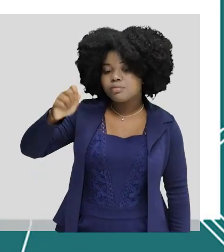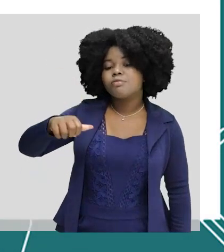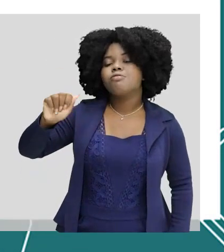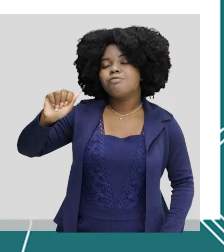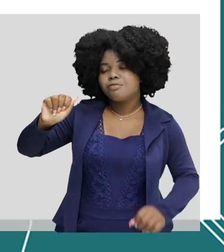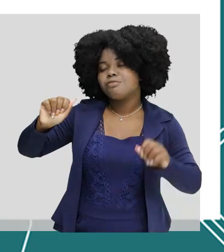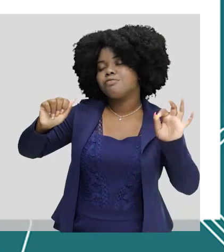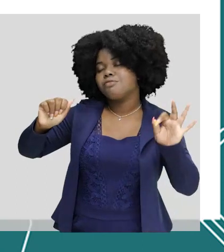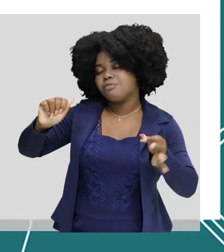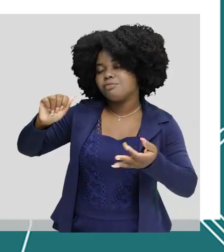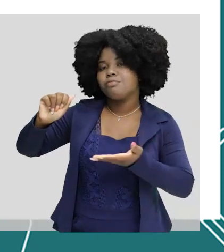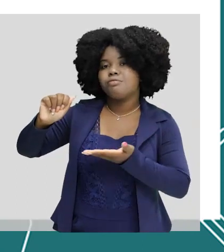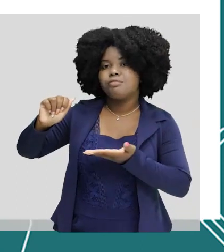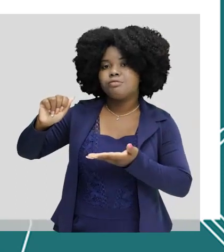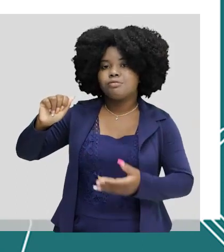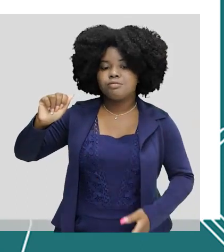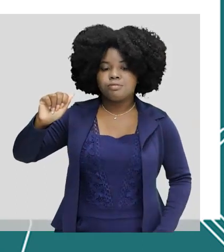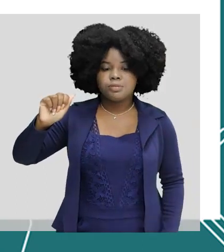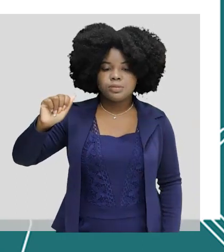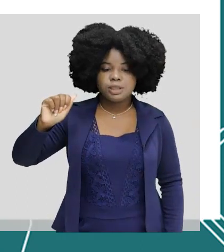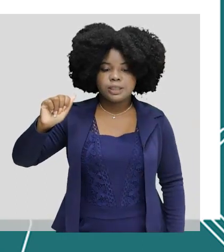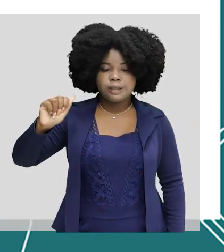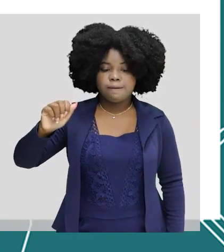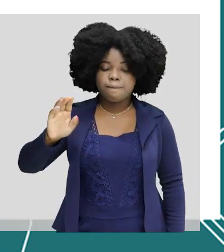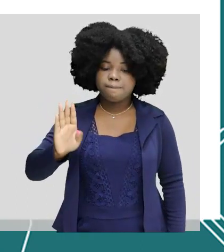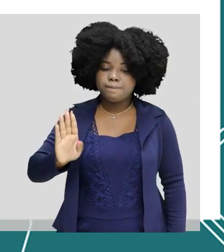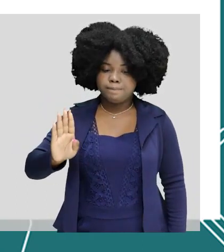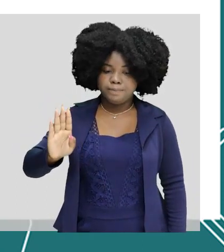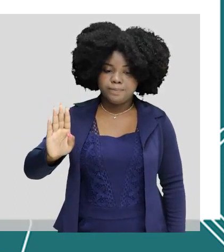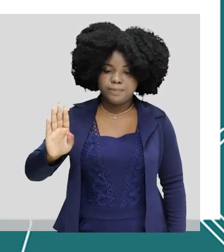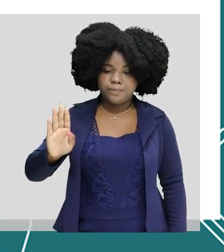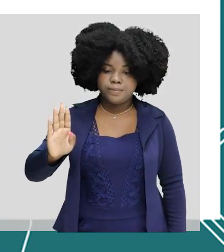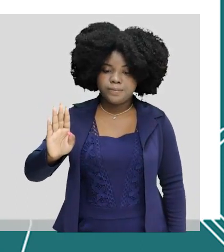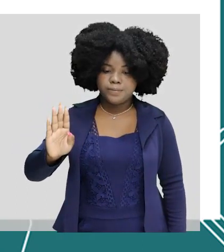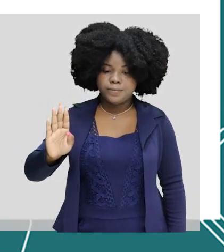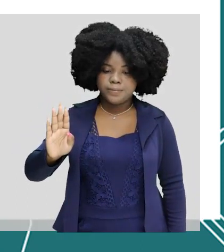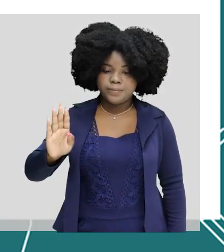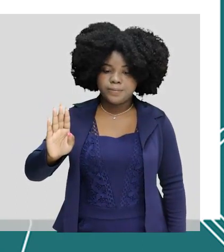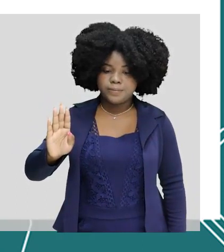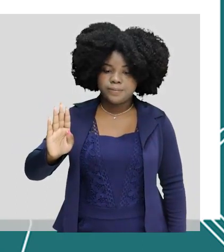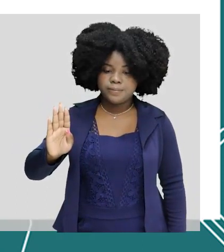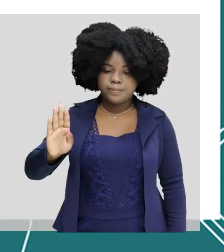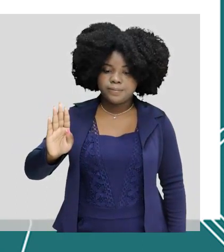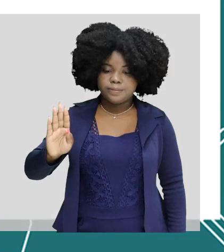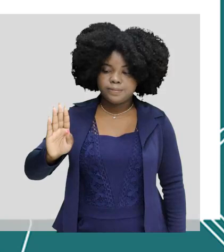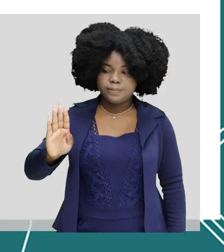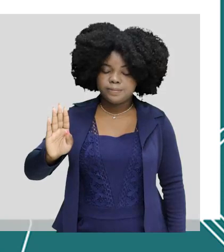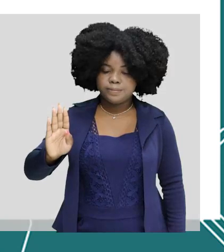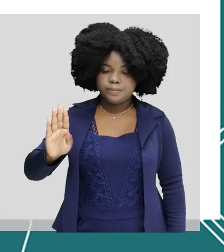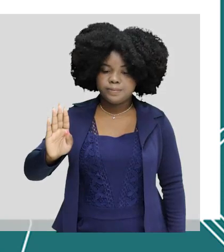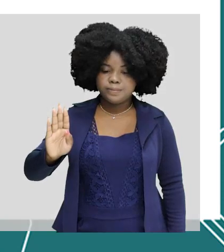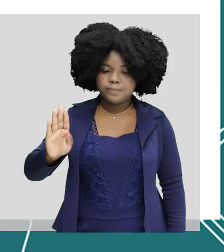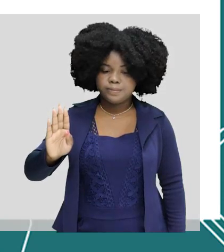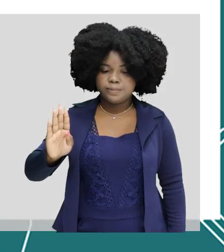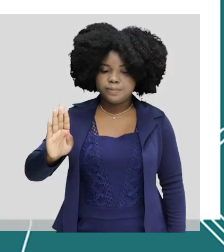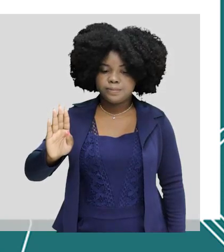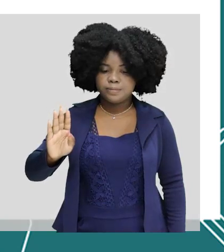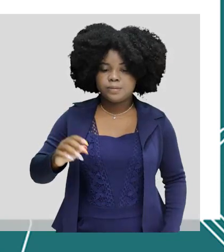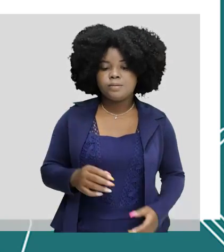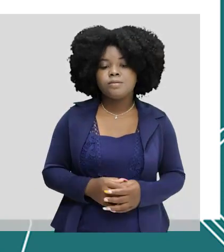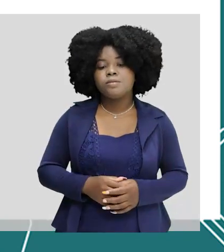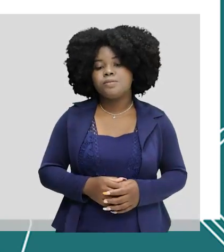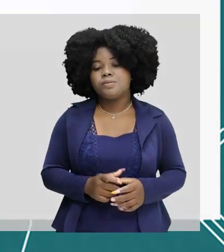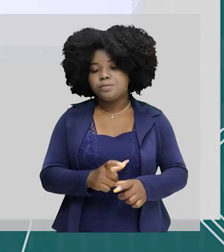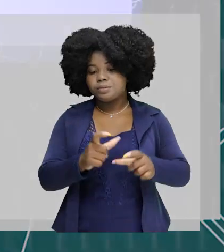Esse é o nosso gabarito. A letra B, retração da expectativa de vida, diminuição? Não, vem aumentando,